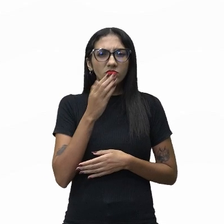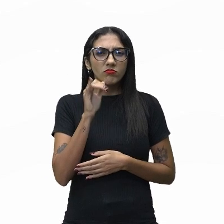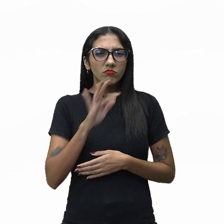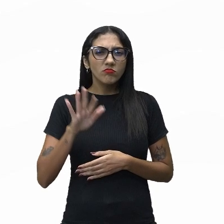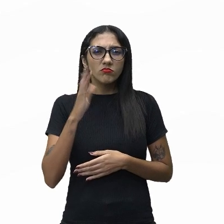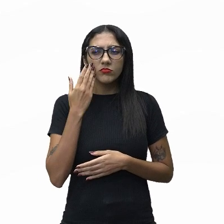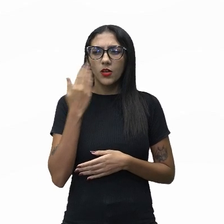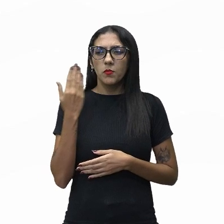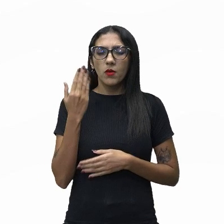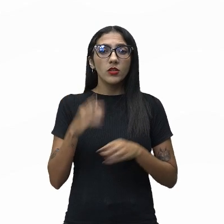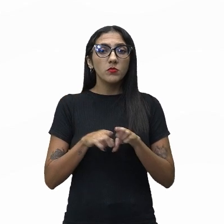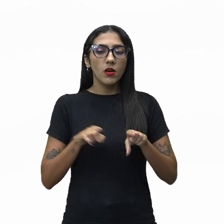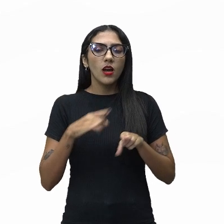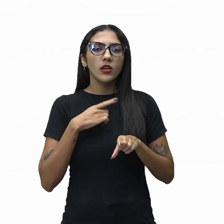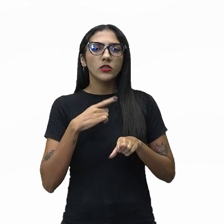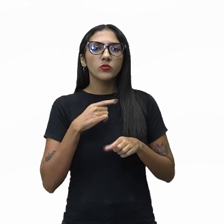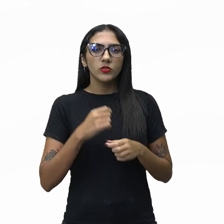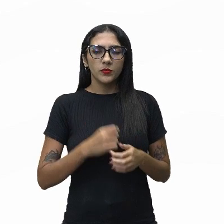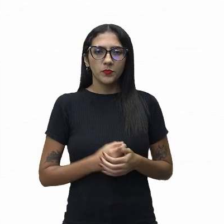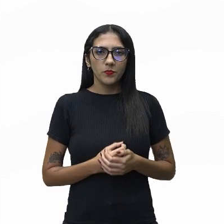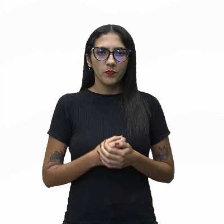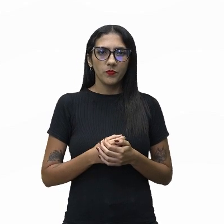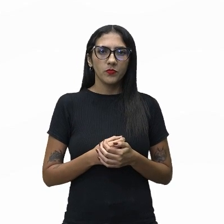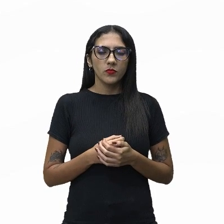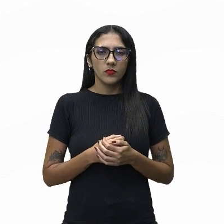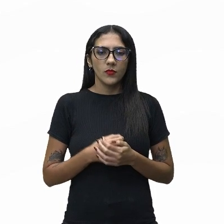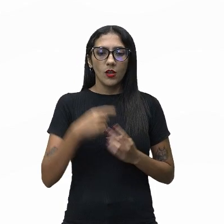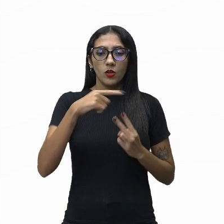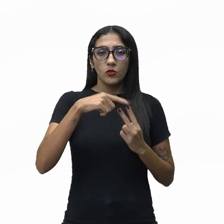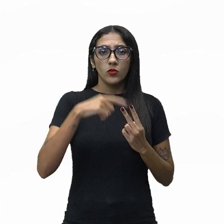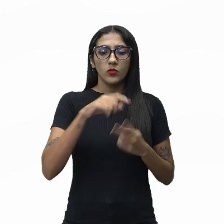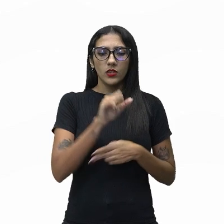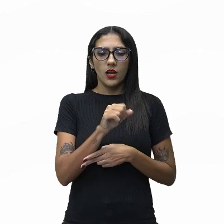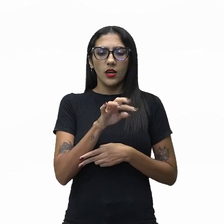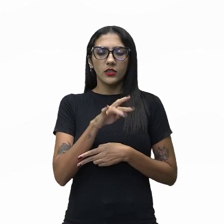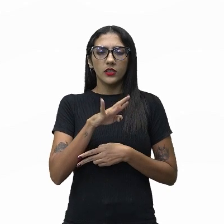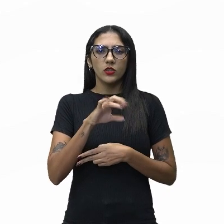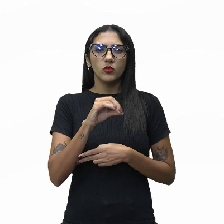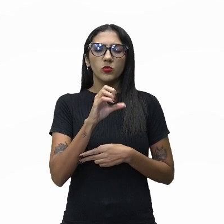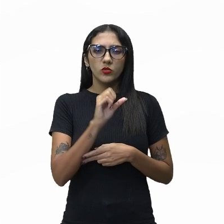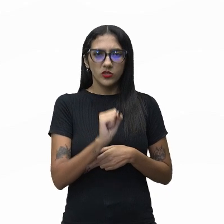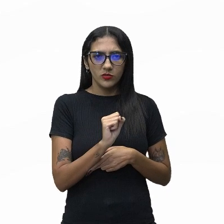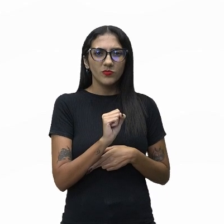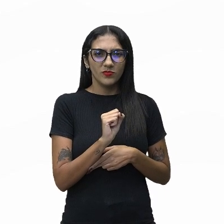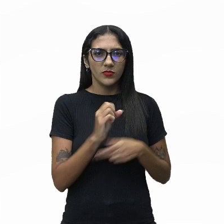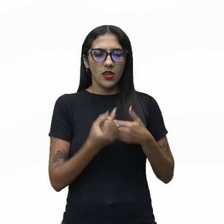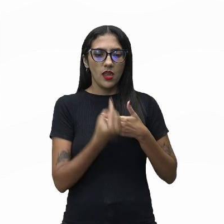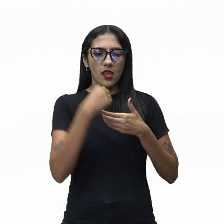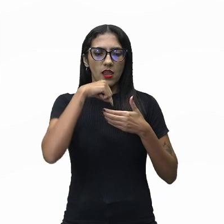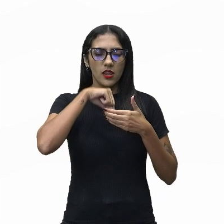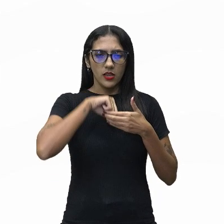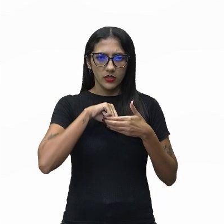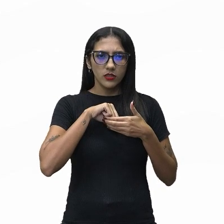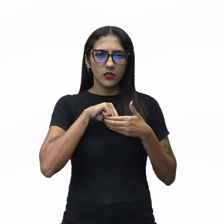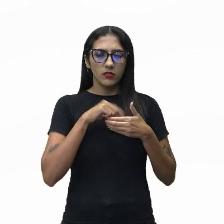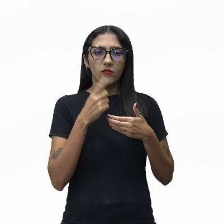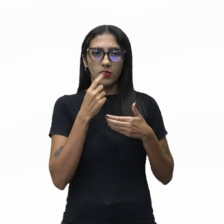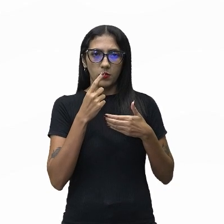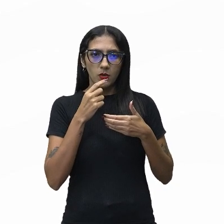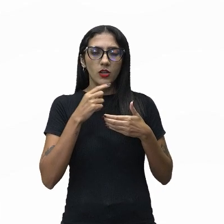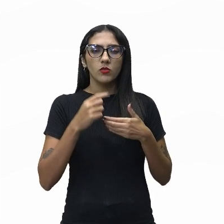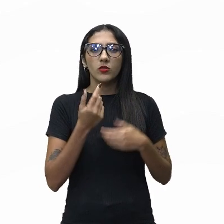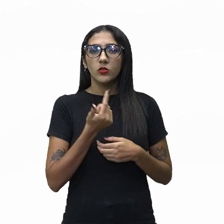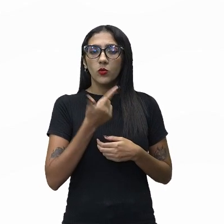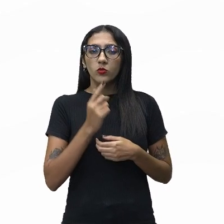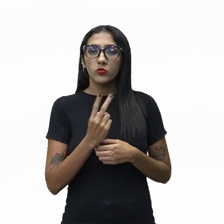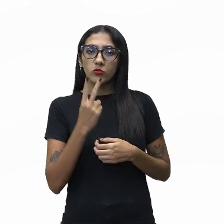né? Mas a gente tem os 2 átrios, que é por onde o sangue entra no coração, e 2 ventrículos, que é por onde